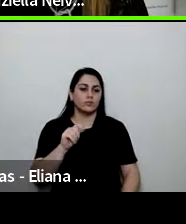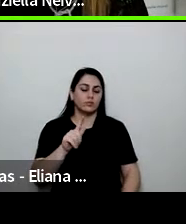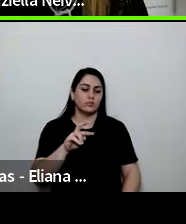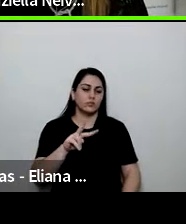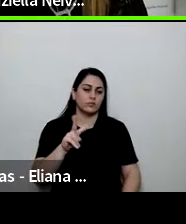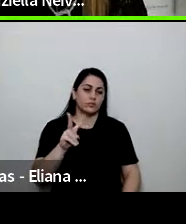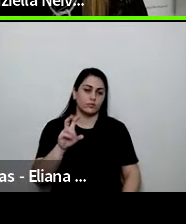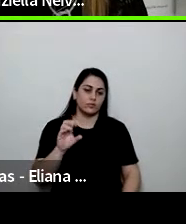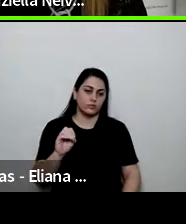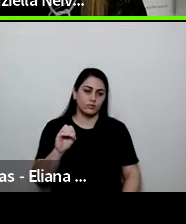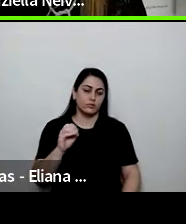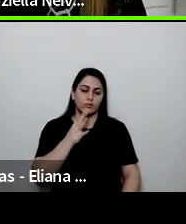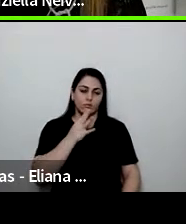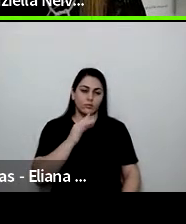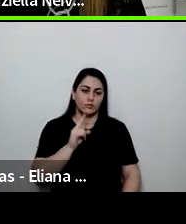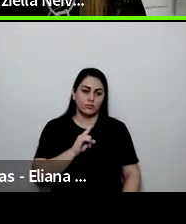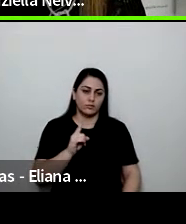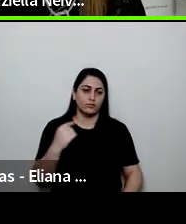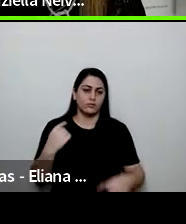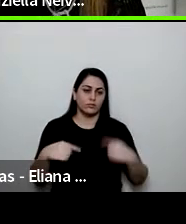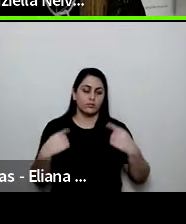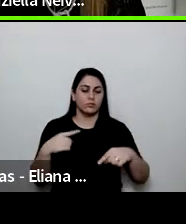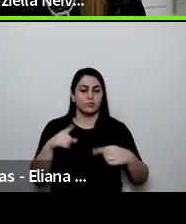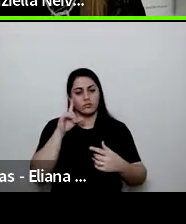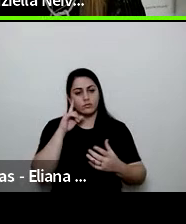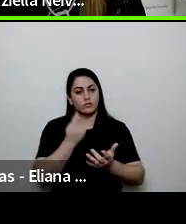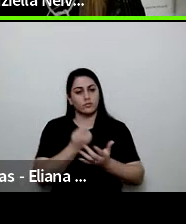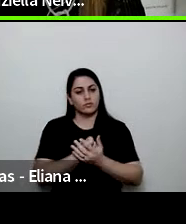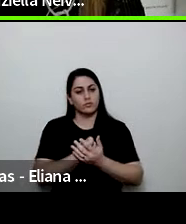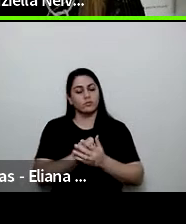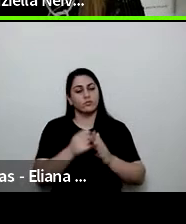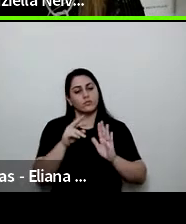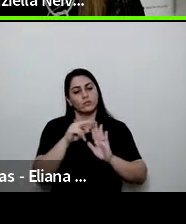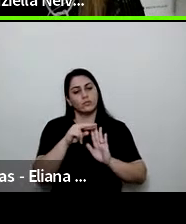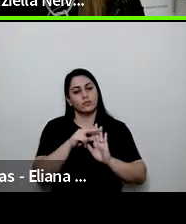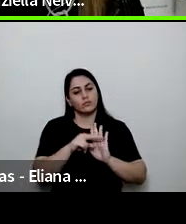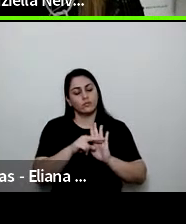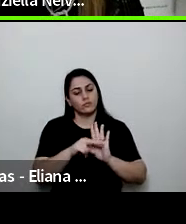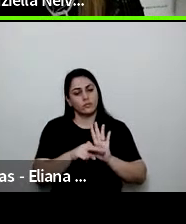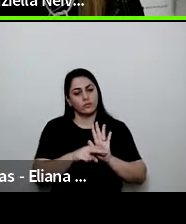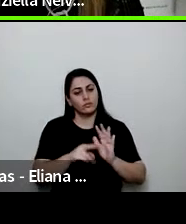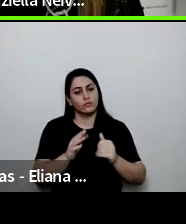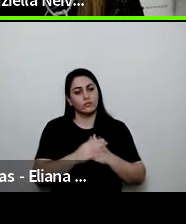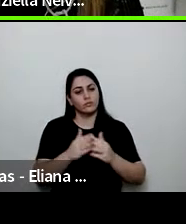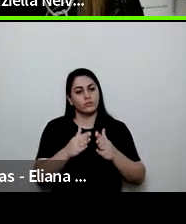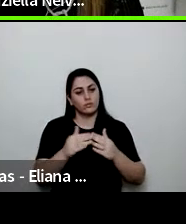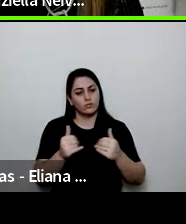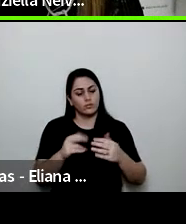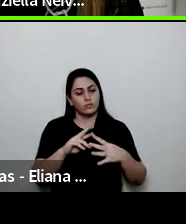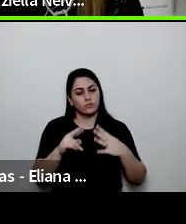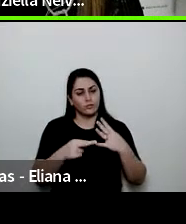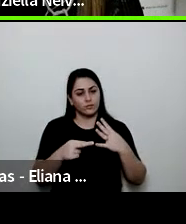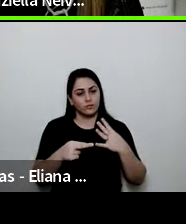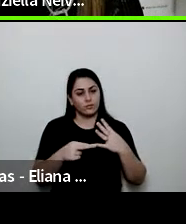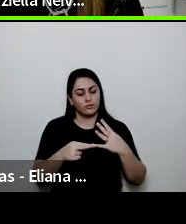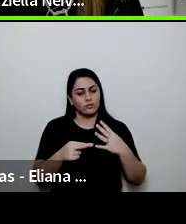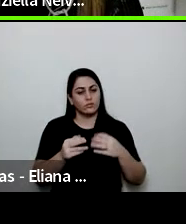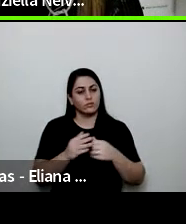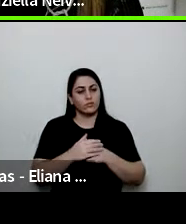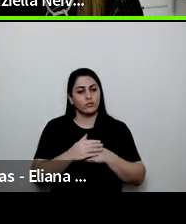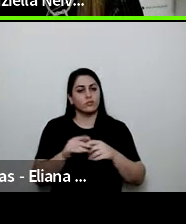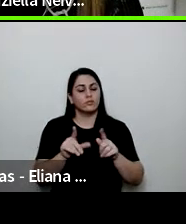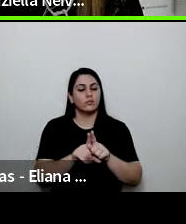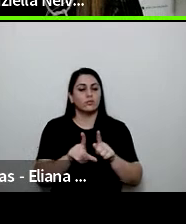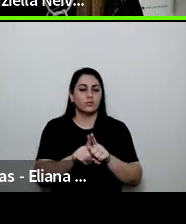de instrumento não conhecido discussão sobre a hora regra da irrecorribilidade planejar os gastos